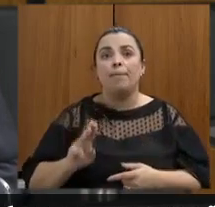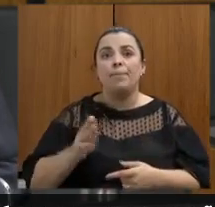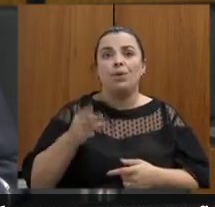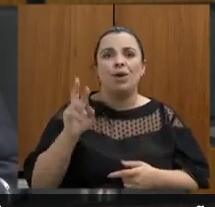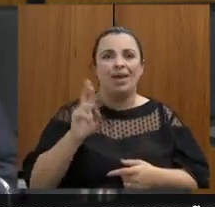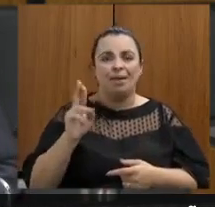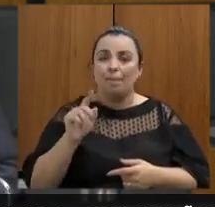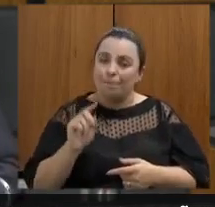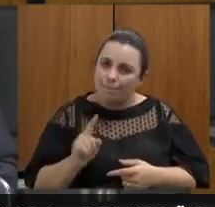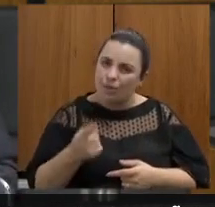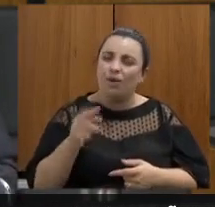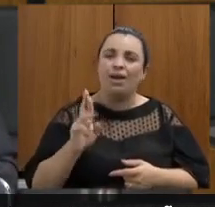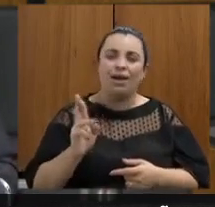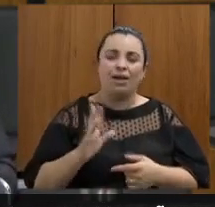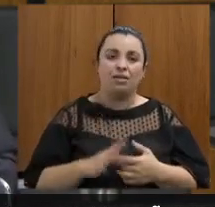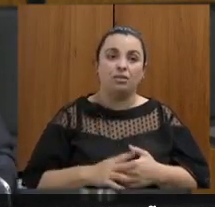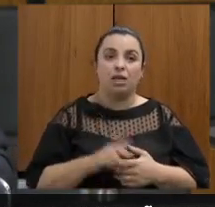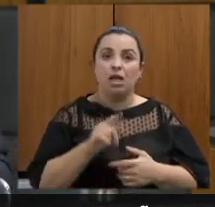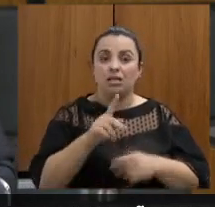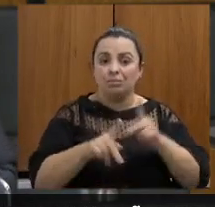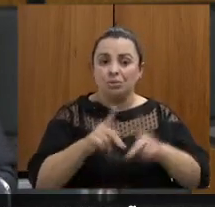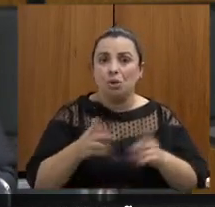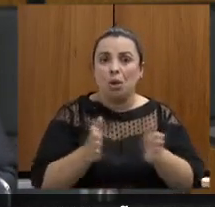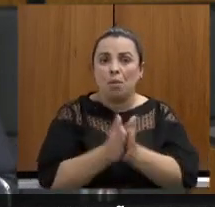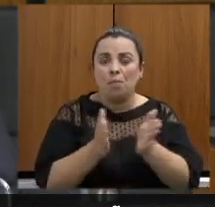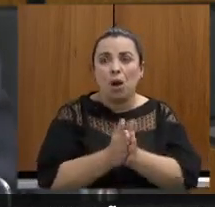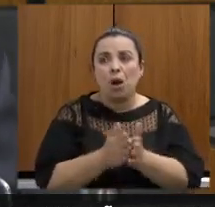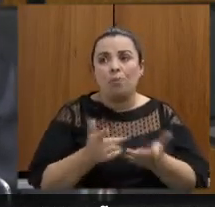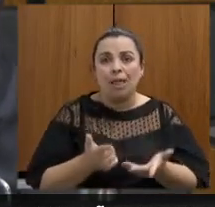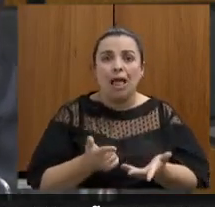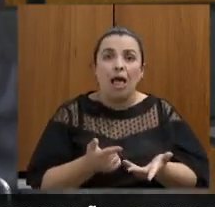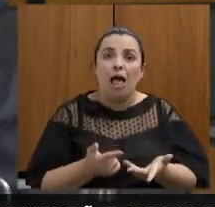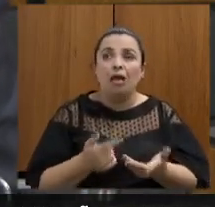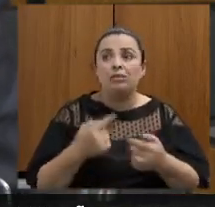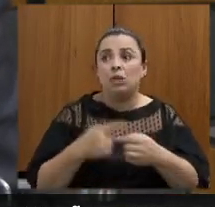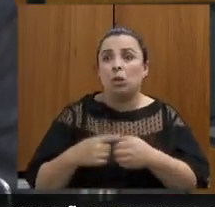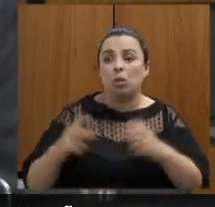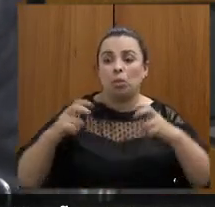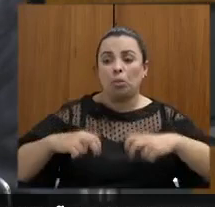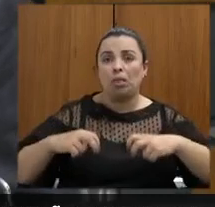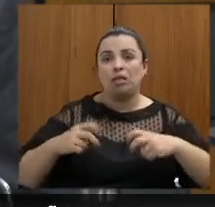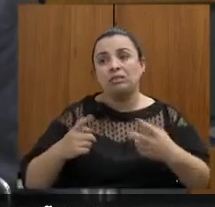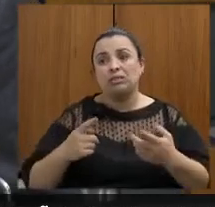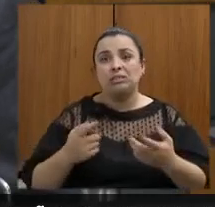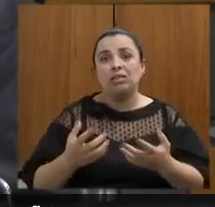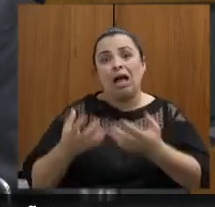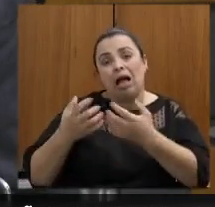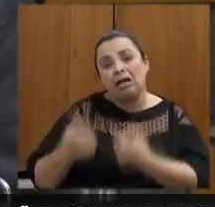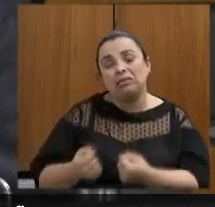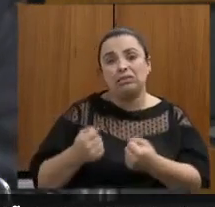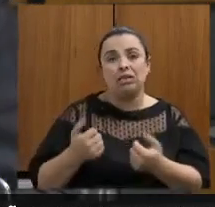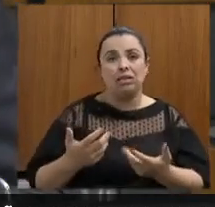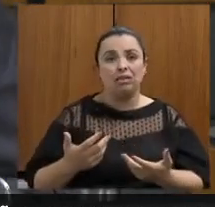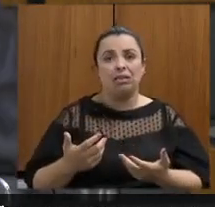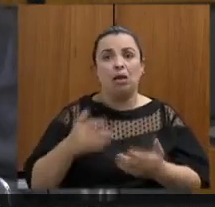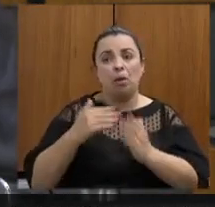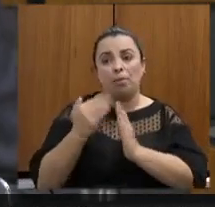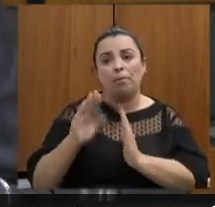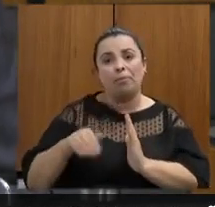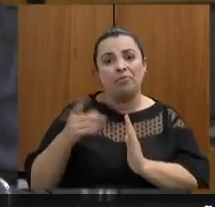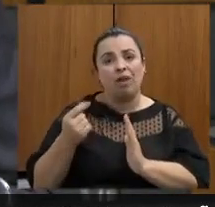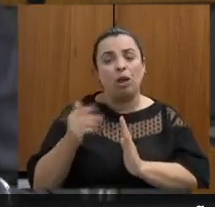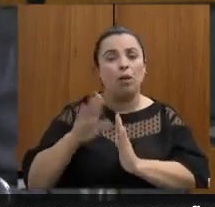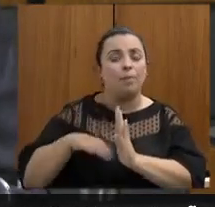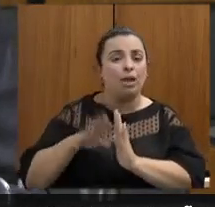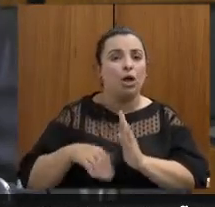no momento das pessoas tão pobres tão Miseráveis é claro que elas aceitam 14.000 e assim um documento dizendo que abrir mão de fazer qualquer tipo de recurso eu vi aqui grandes